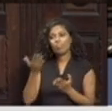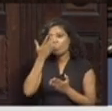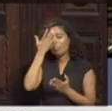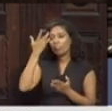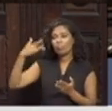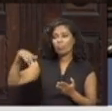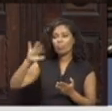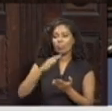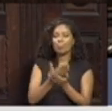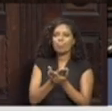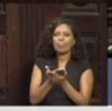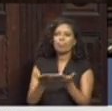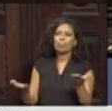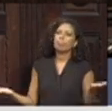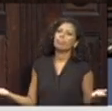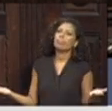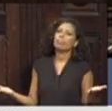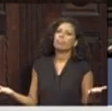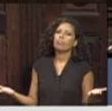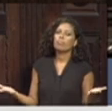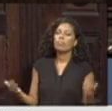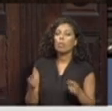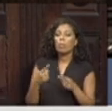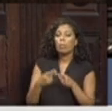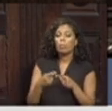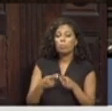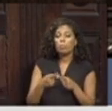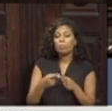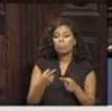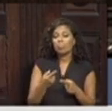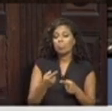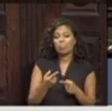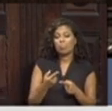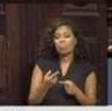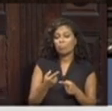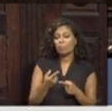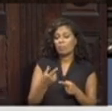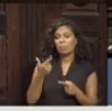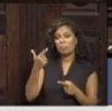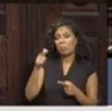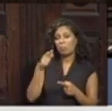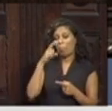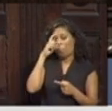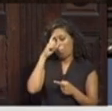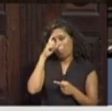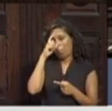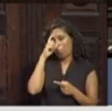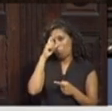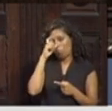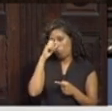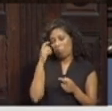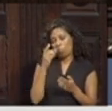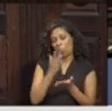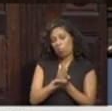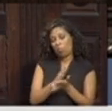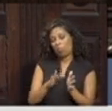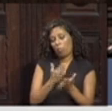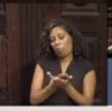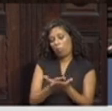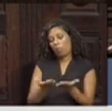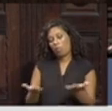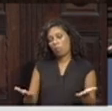Antônio Castro, com uma grande estrutura, está fechado. É o ponto onde a população cordeirense tem